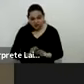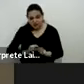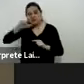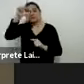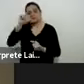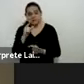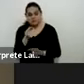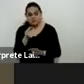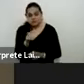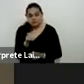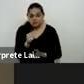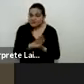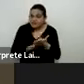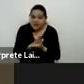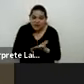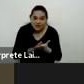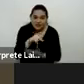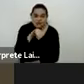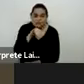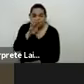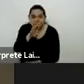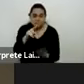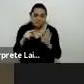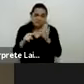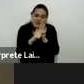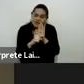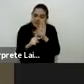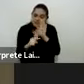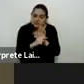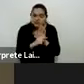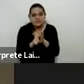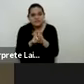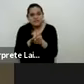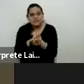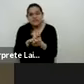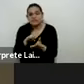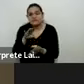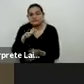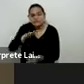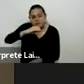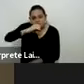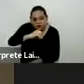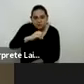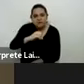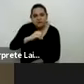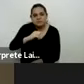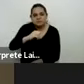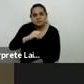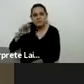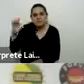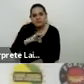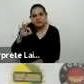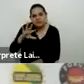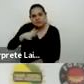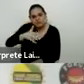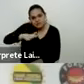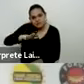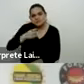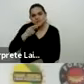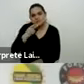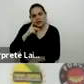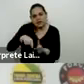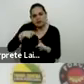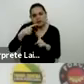crescimento negativo do PIB de até 9 pontos percentuais, é a previsão, sim, mais pessimista,